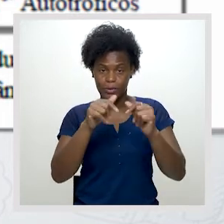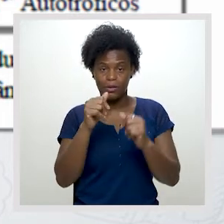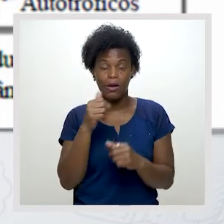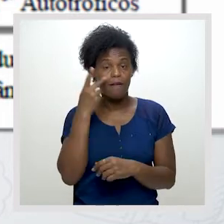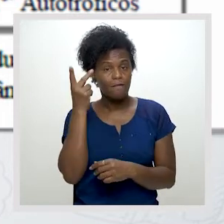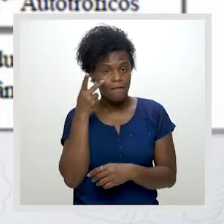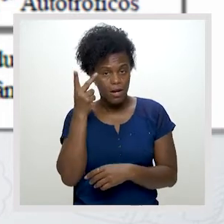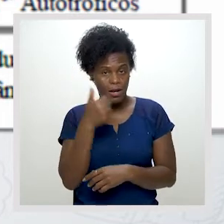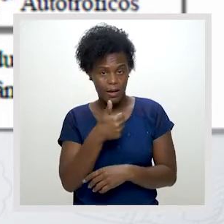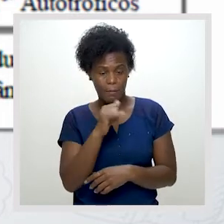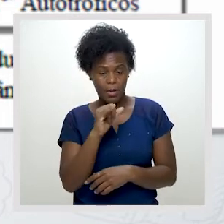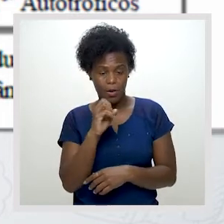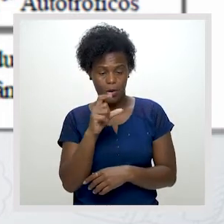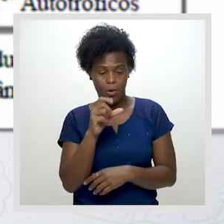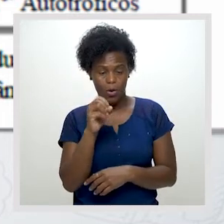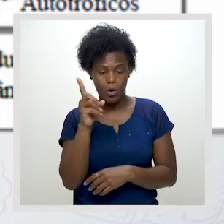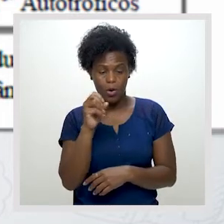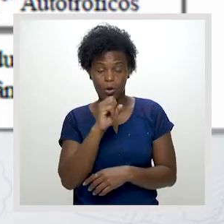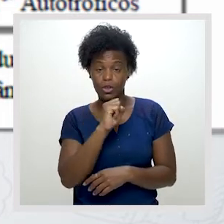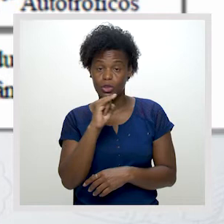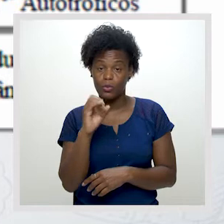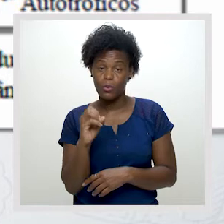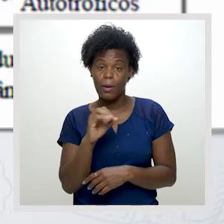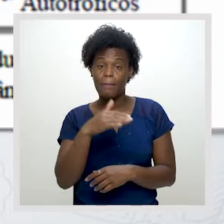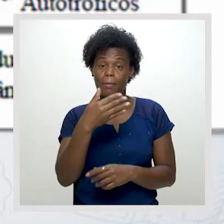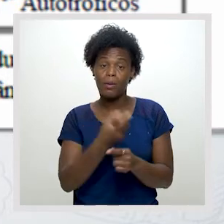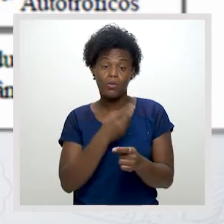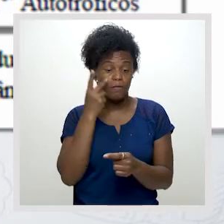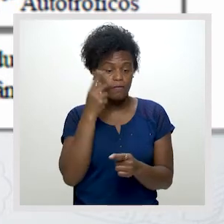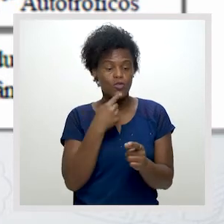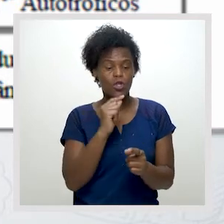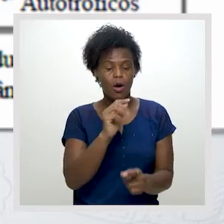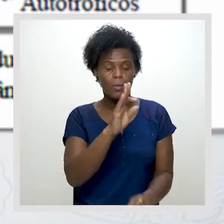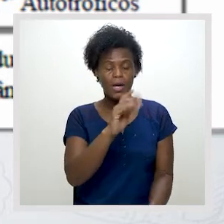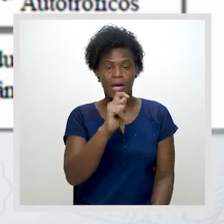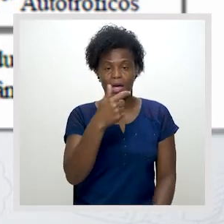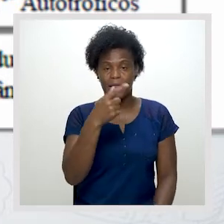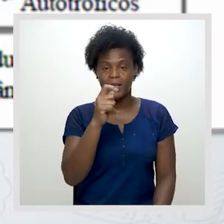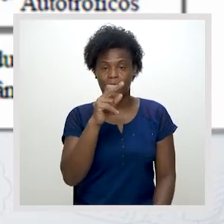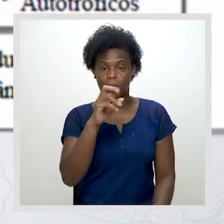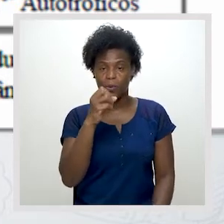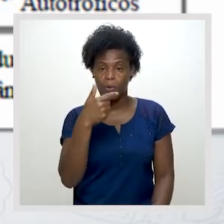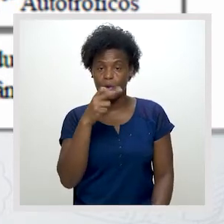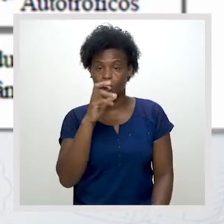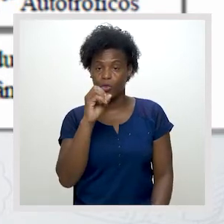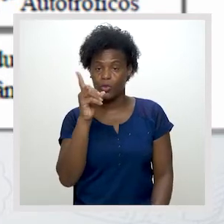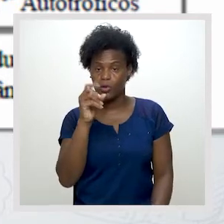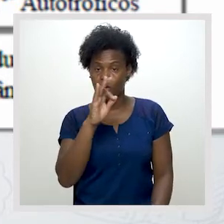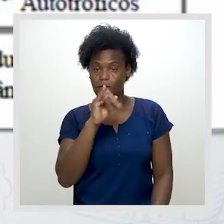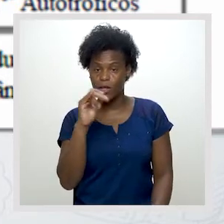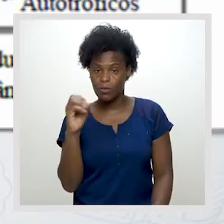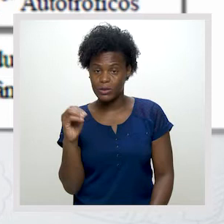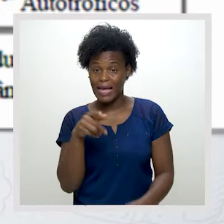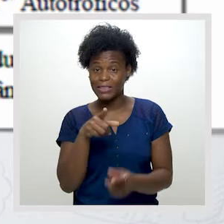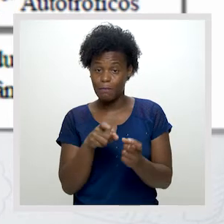biológica, os primeiros seres vivos eram heterotróficos, eram consideradas como bactérias,